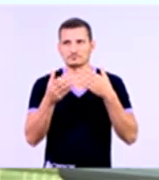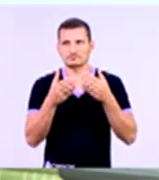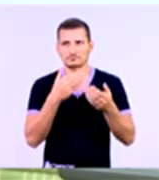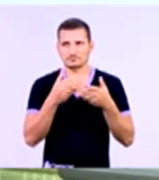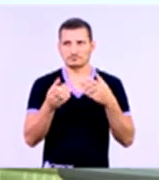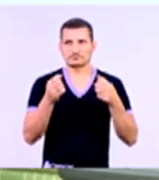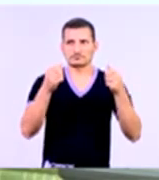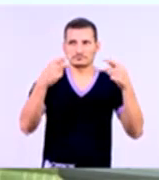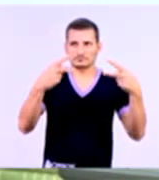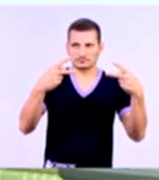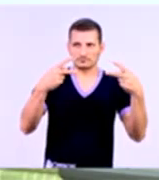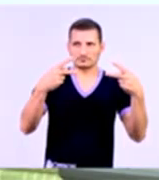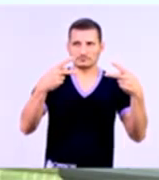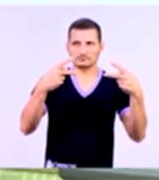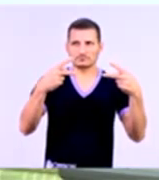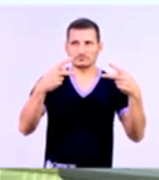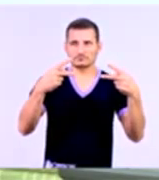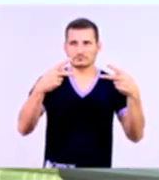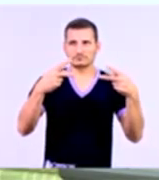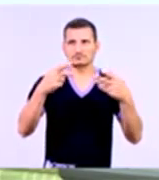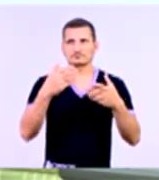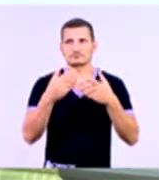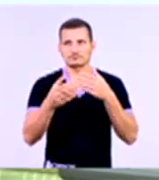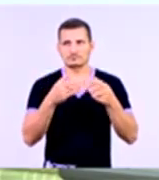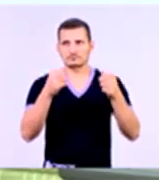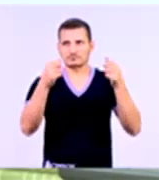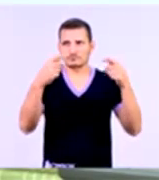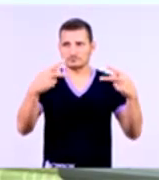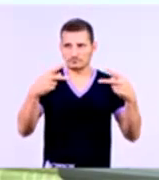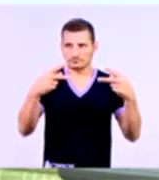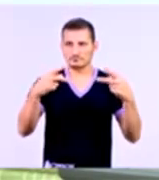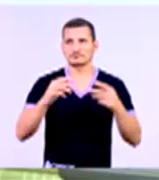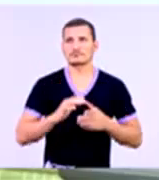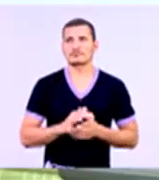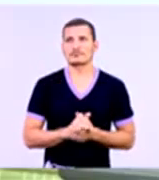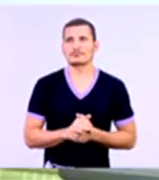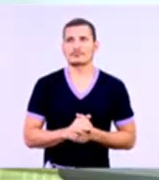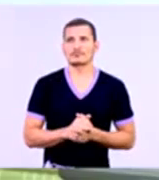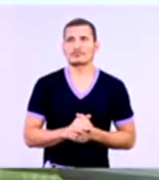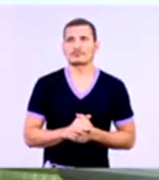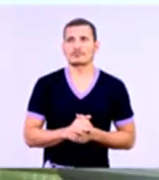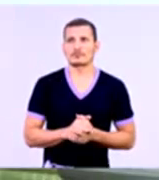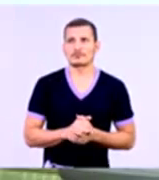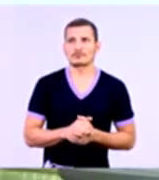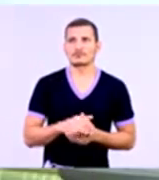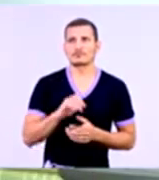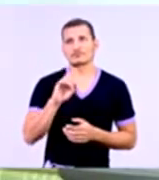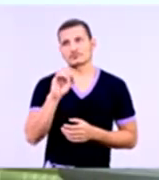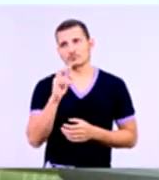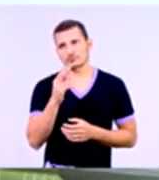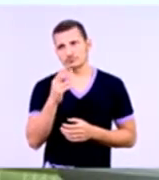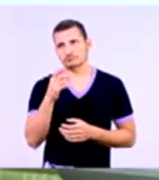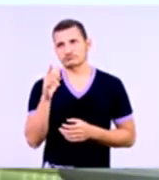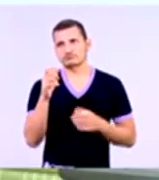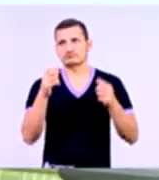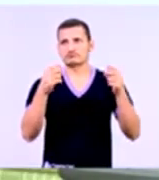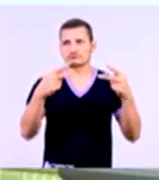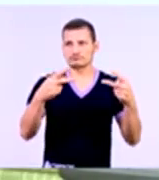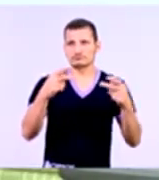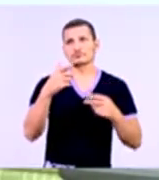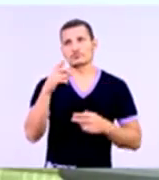tag HTML. Absolutamente qualquer tag HTML. Inclusive, outra tag, outro painel